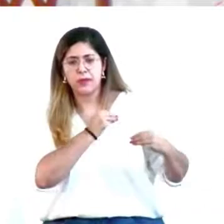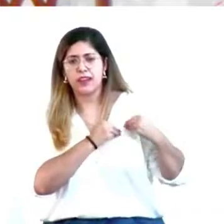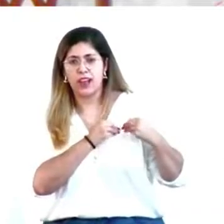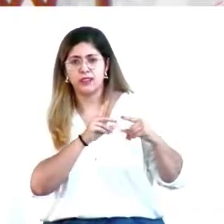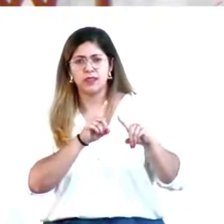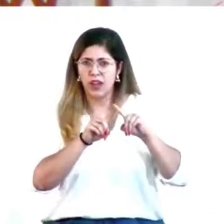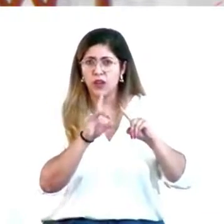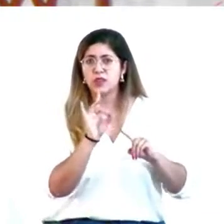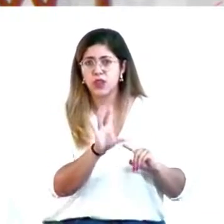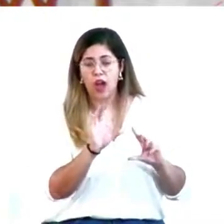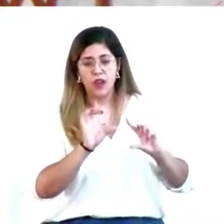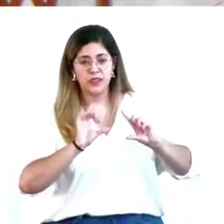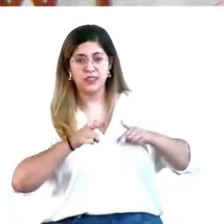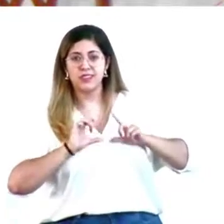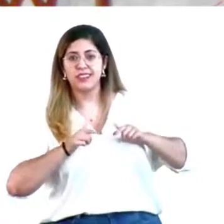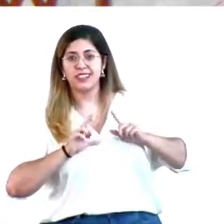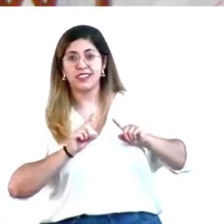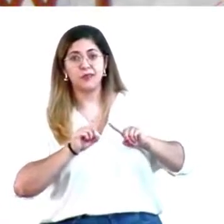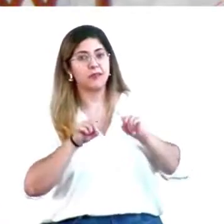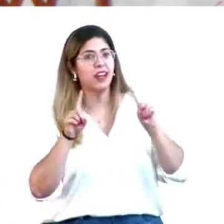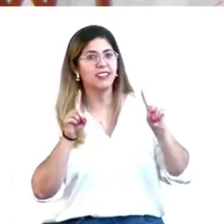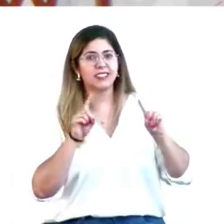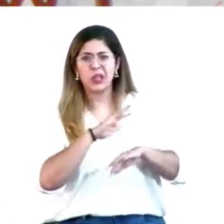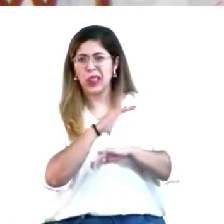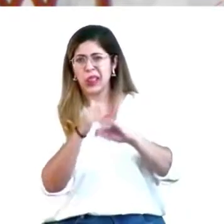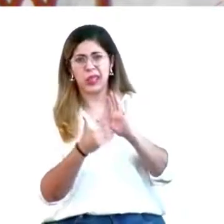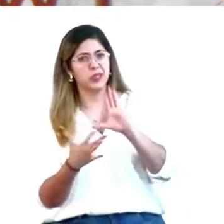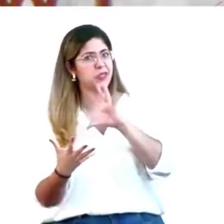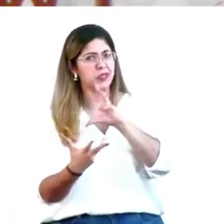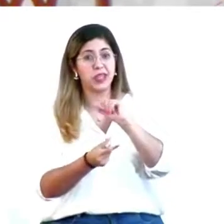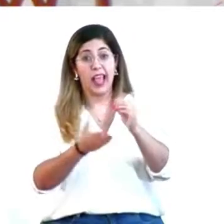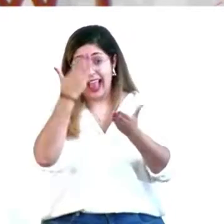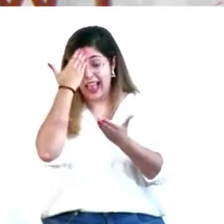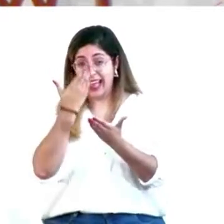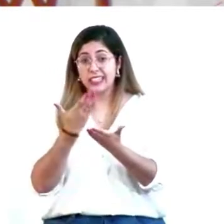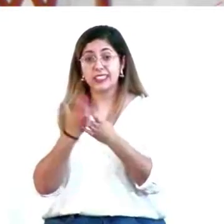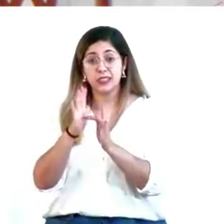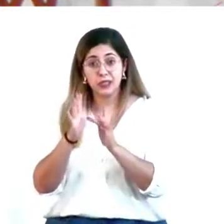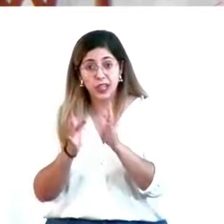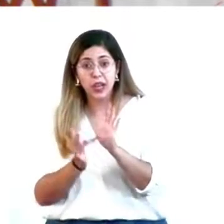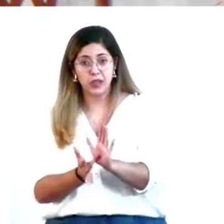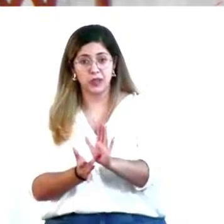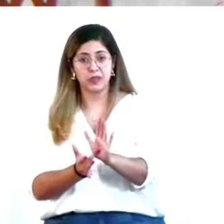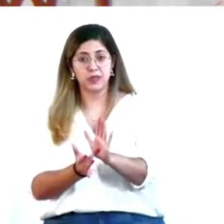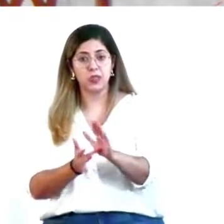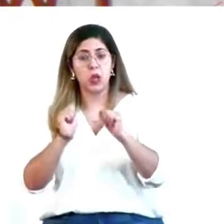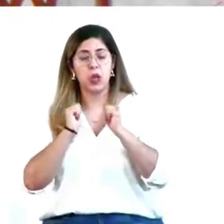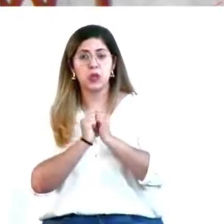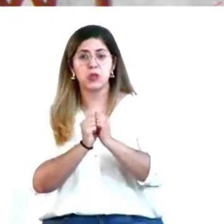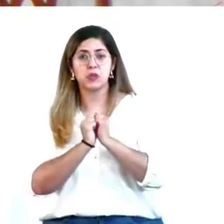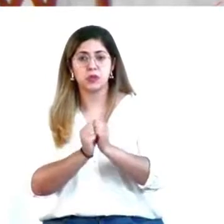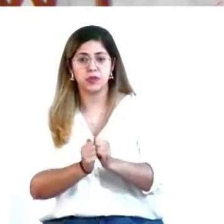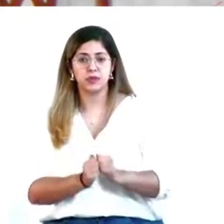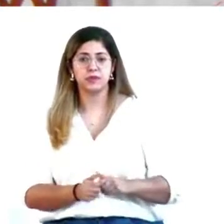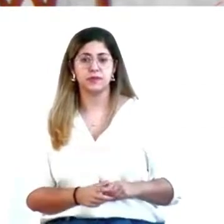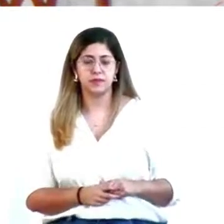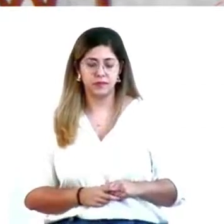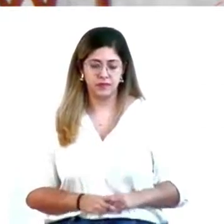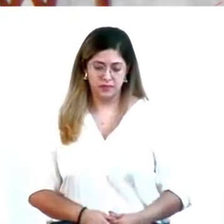judeus, mas também de gentios. E ambos são co-herdeiros, membros do corpo